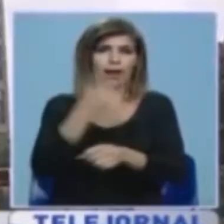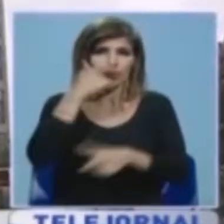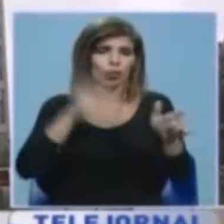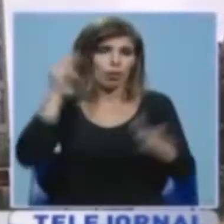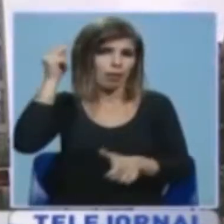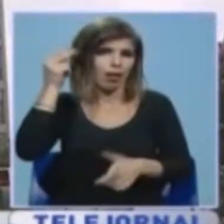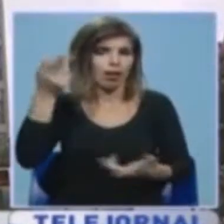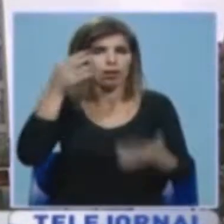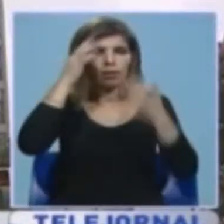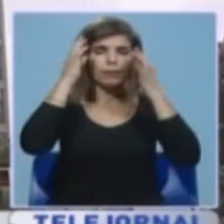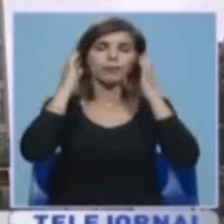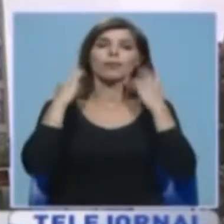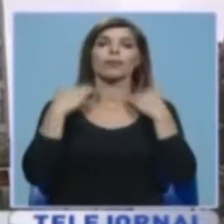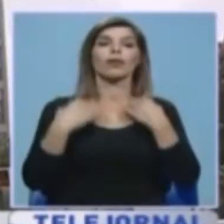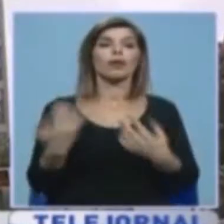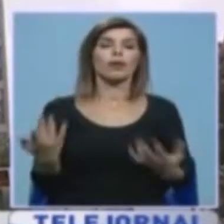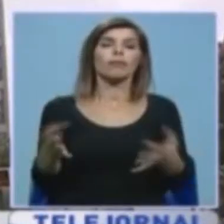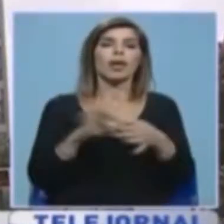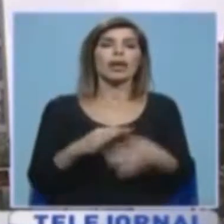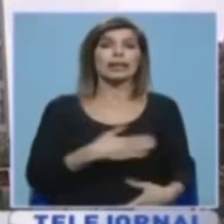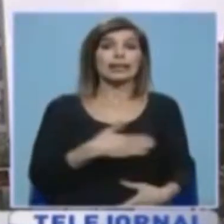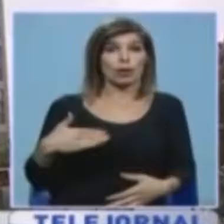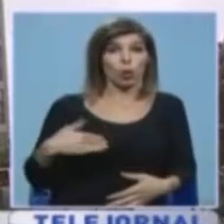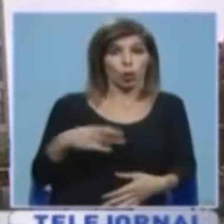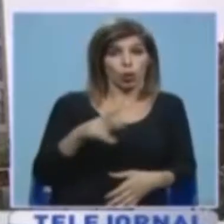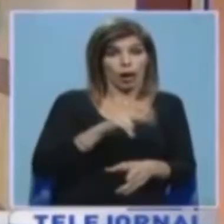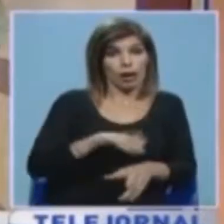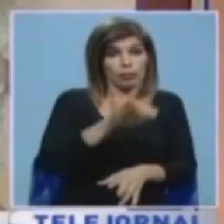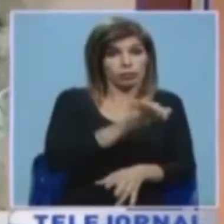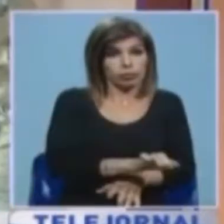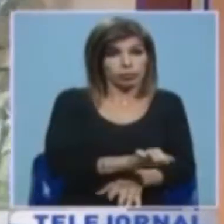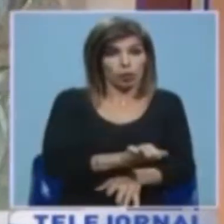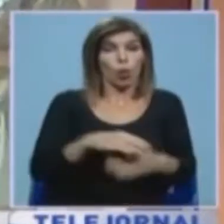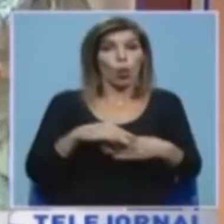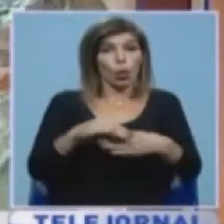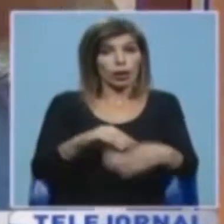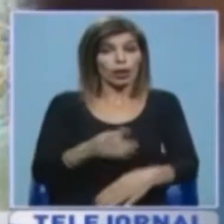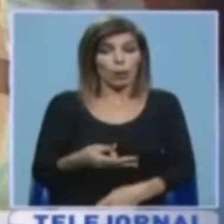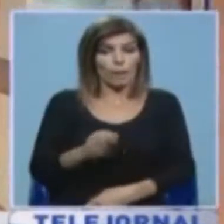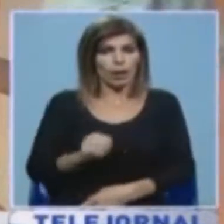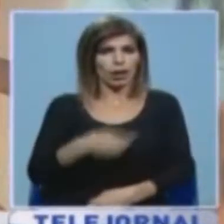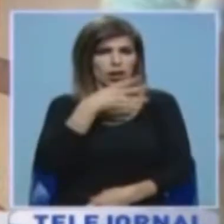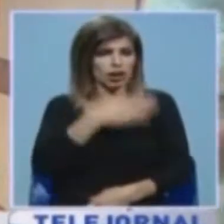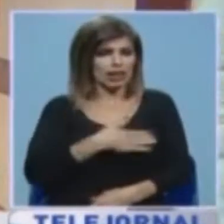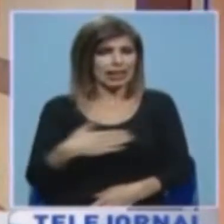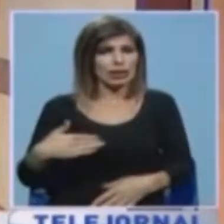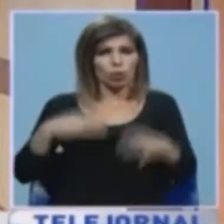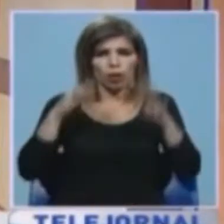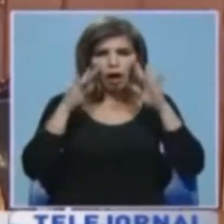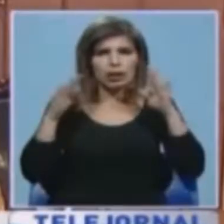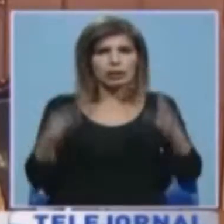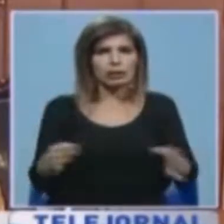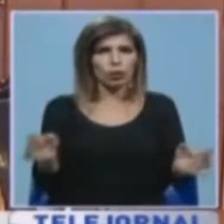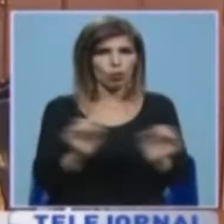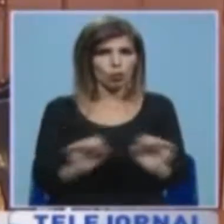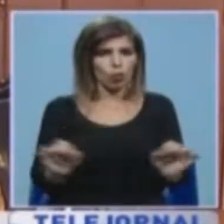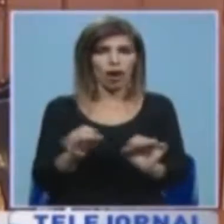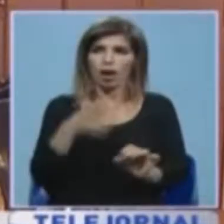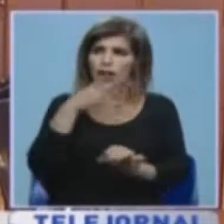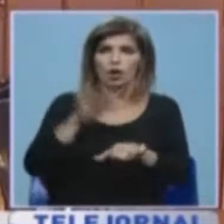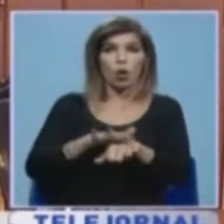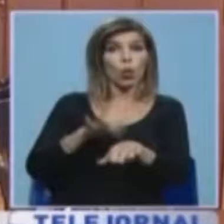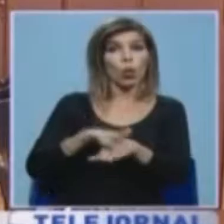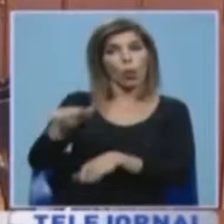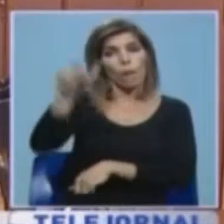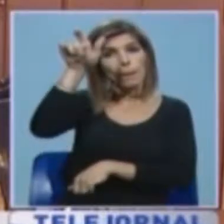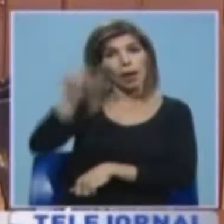madeirenses. Em relação à saúde, o líder regional do PS entende que o setor não tem merecido a devida atenção e acusa o governo de